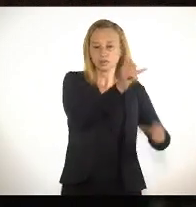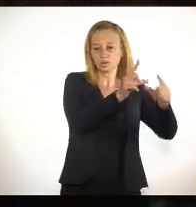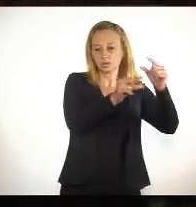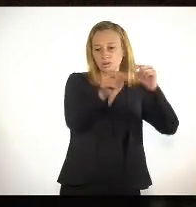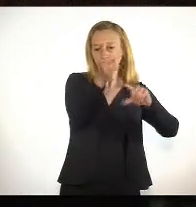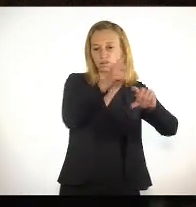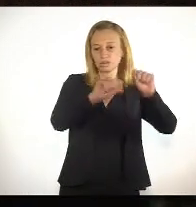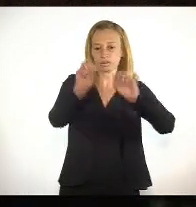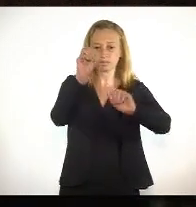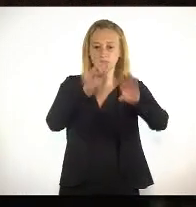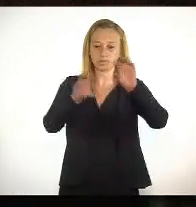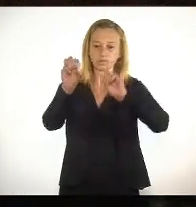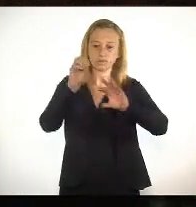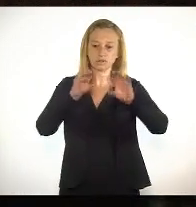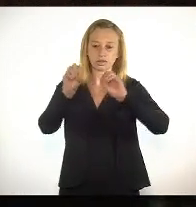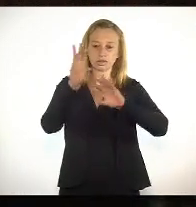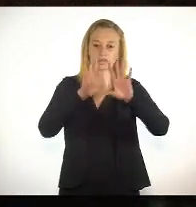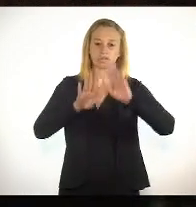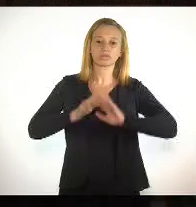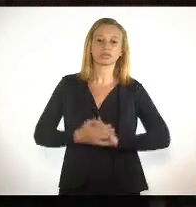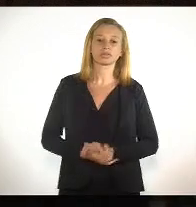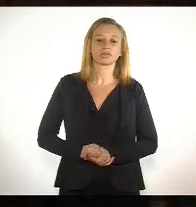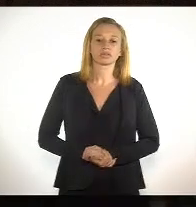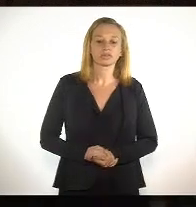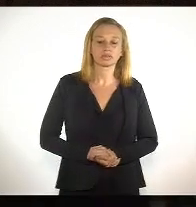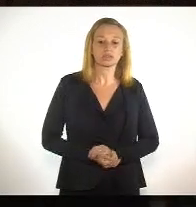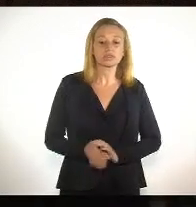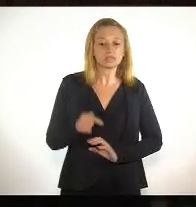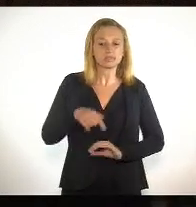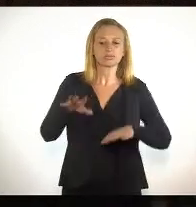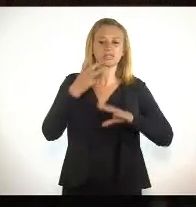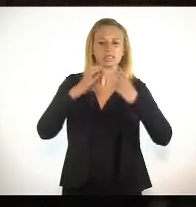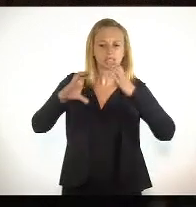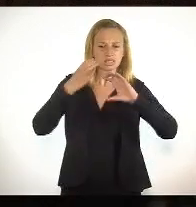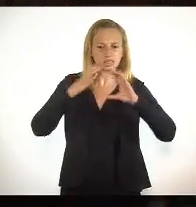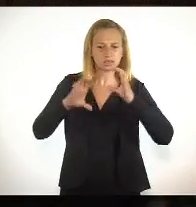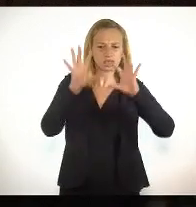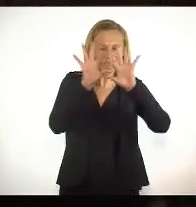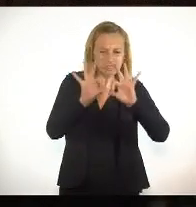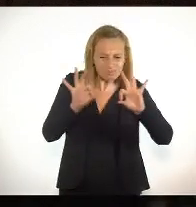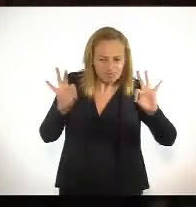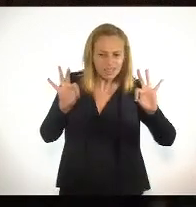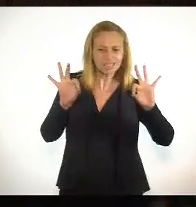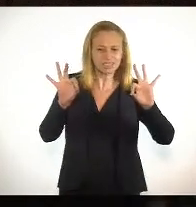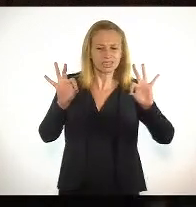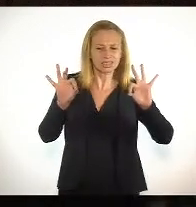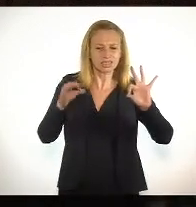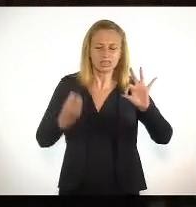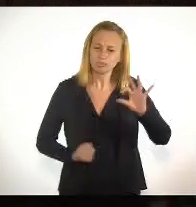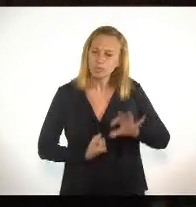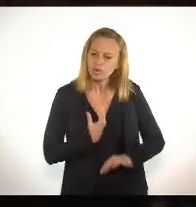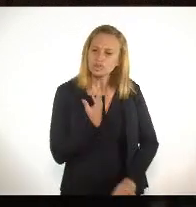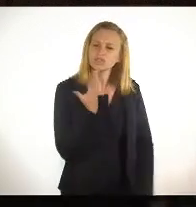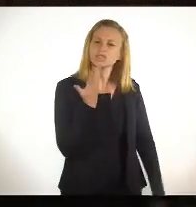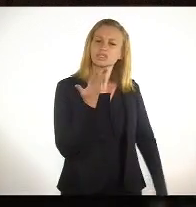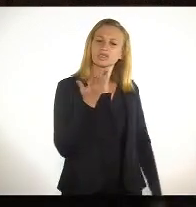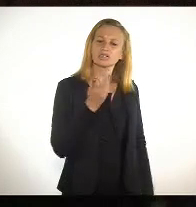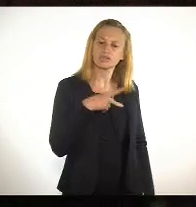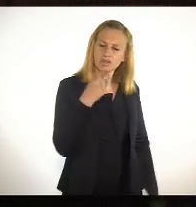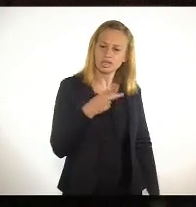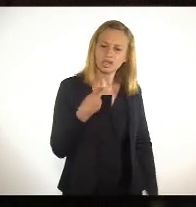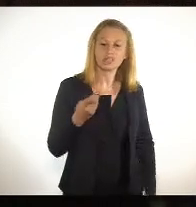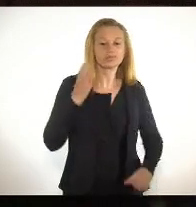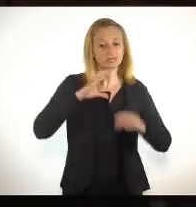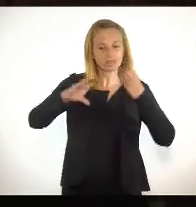estrela brilhar. Nessa canção, nesse trecho, nessa poesia que eu recitei em forma de